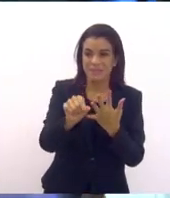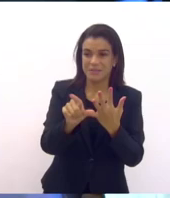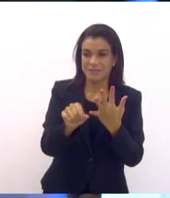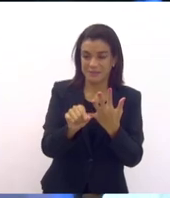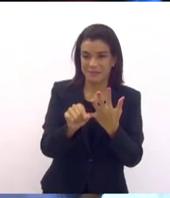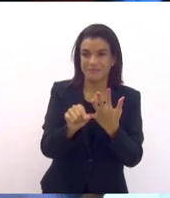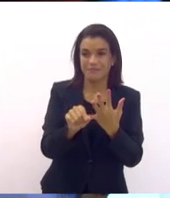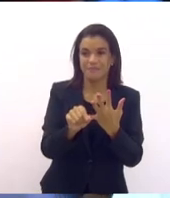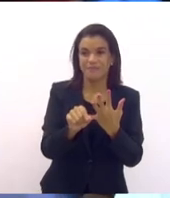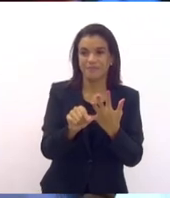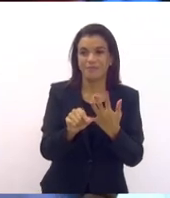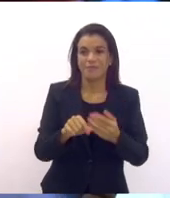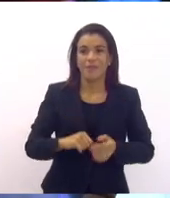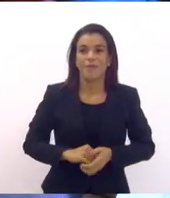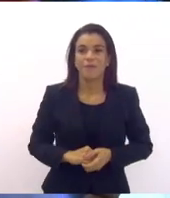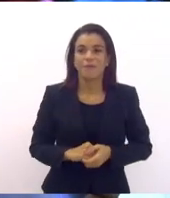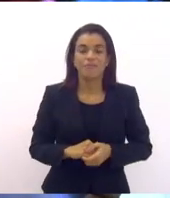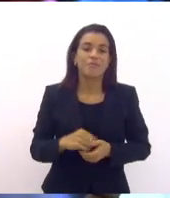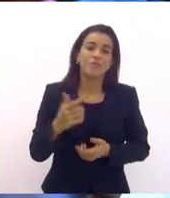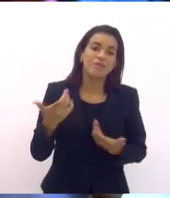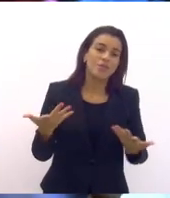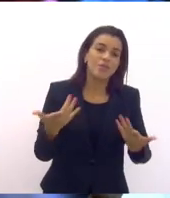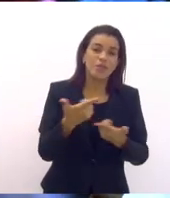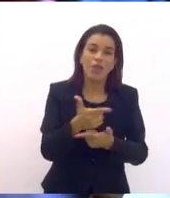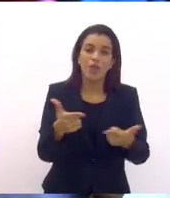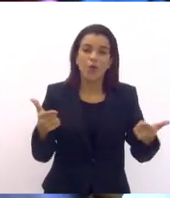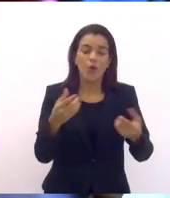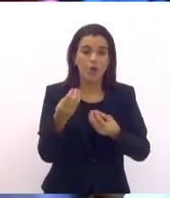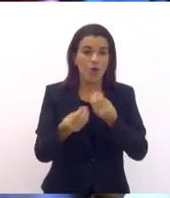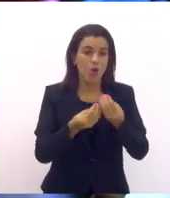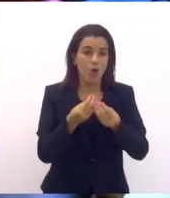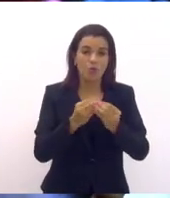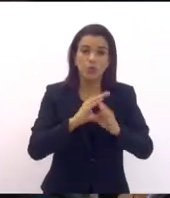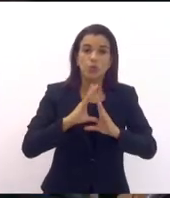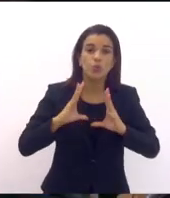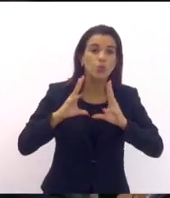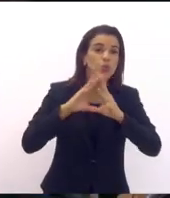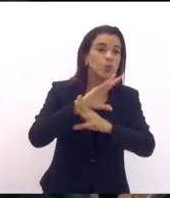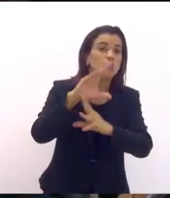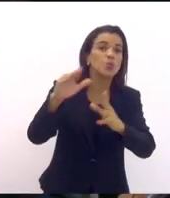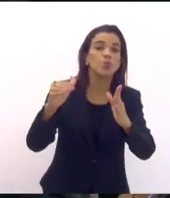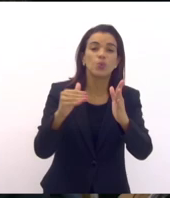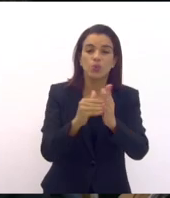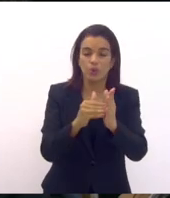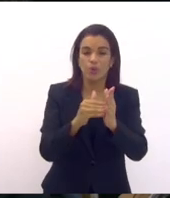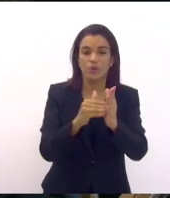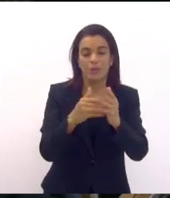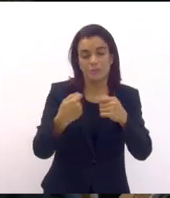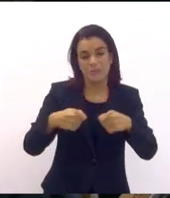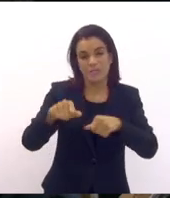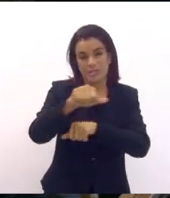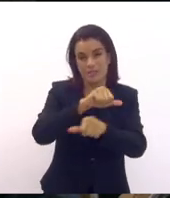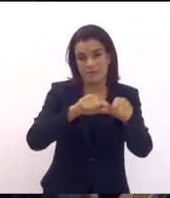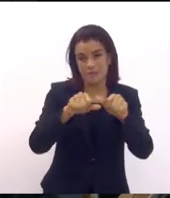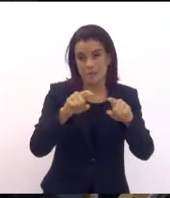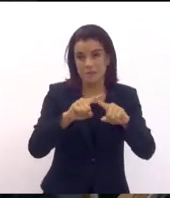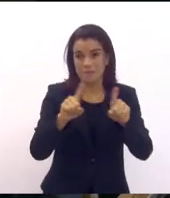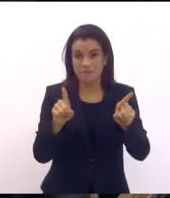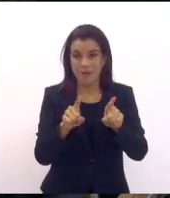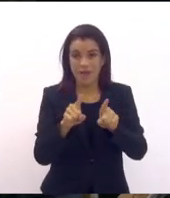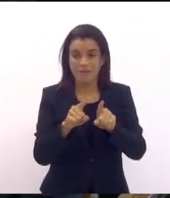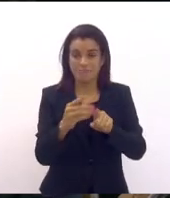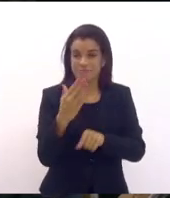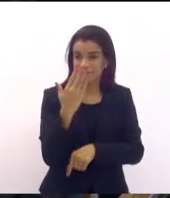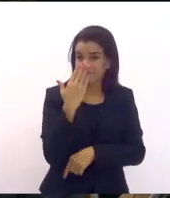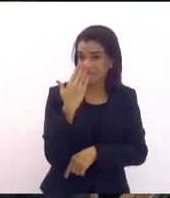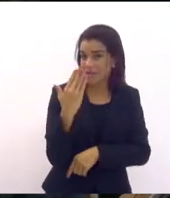não tem como ir em todas as frentes todas as várias realidades que necessitam de uma mudança de uma transformação Mas aquelas que tornam que vem a nossa à